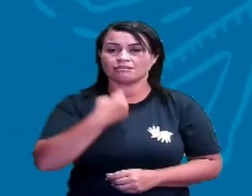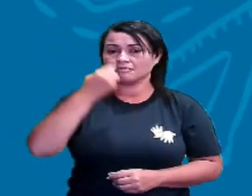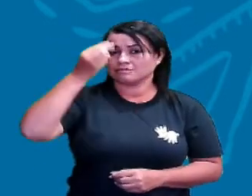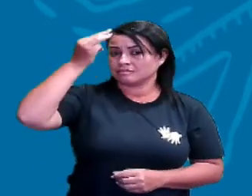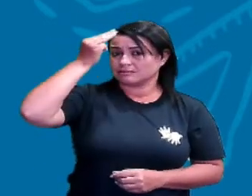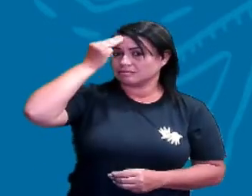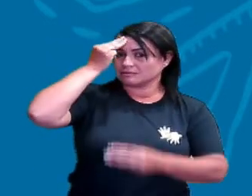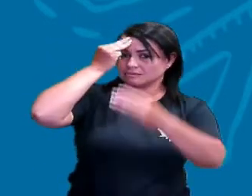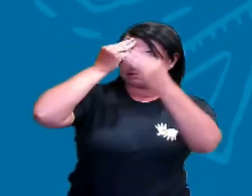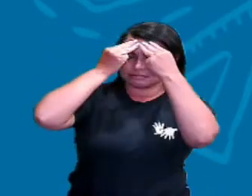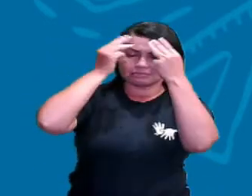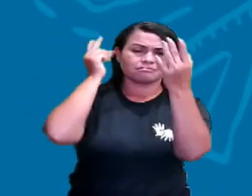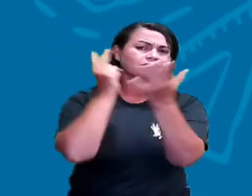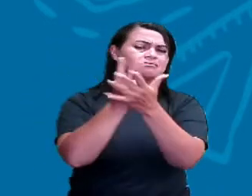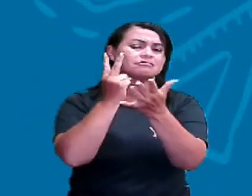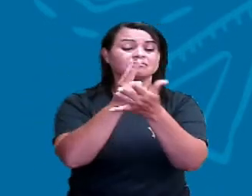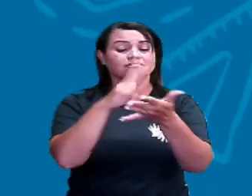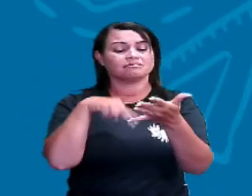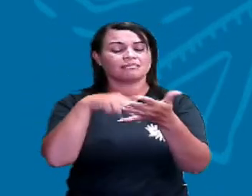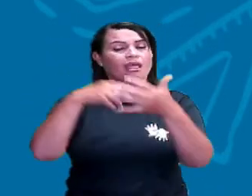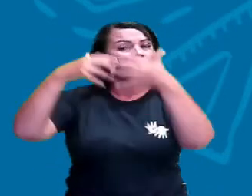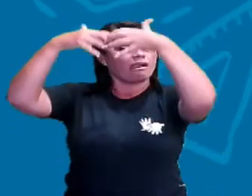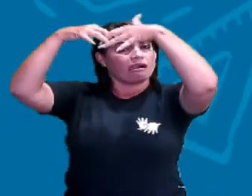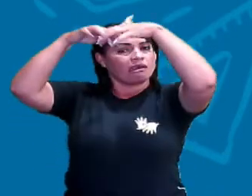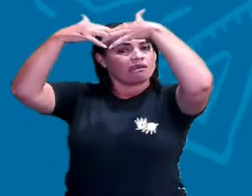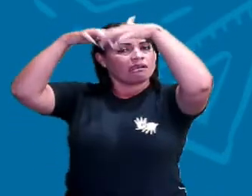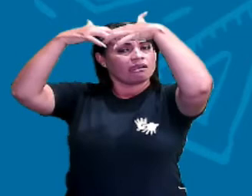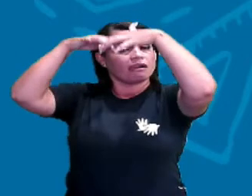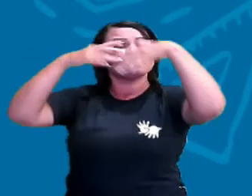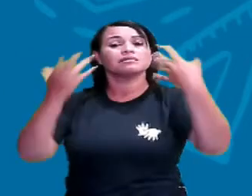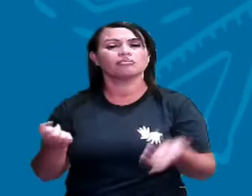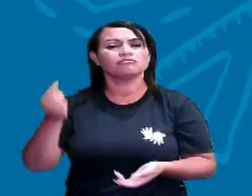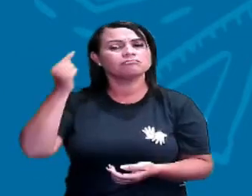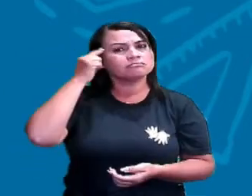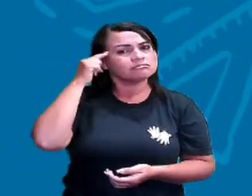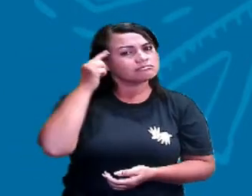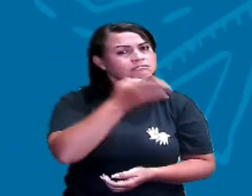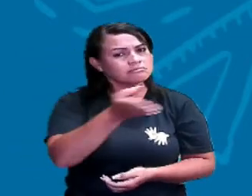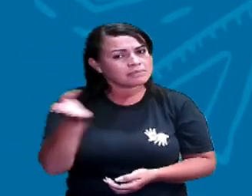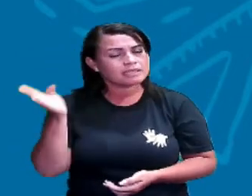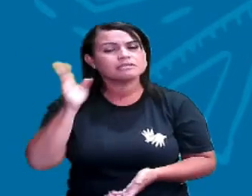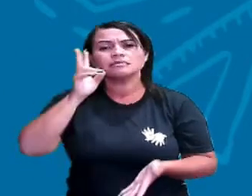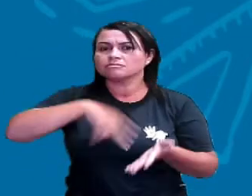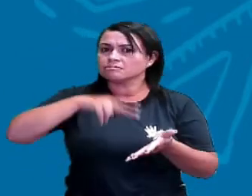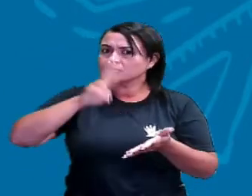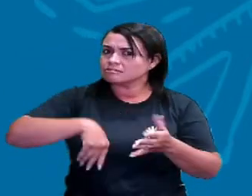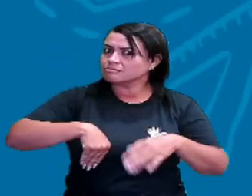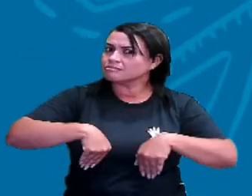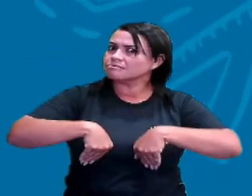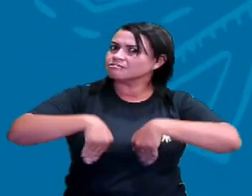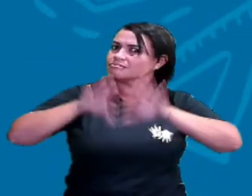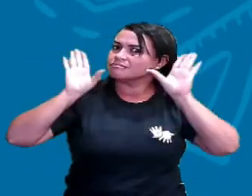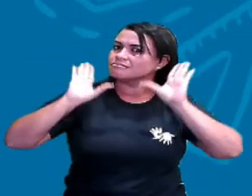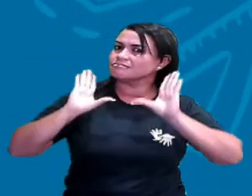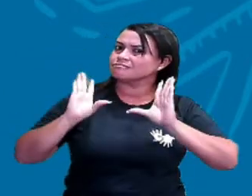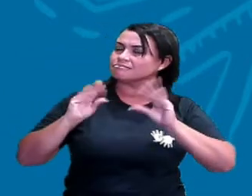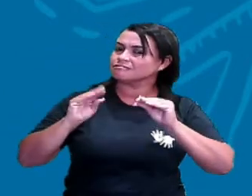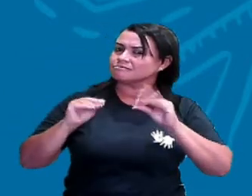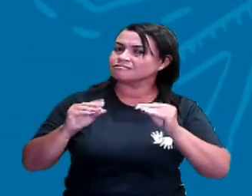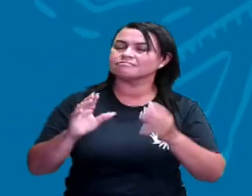é ativada constantemente com a leitura, tá? Então, ó, pensa nisso. Então, leia bastante, tá